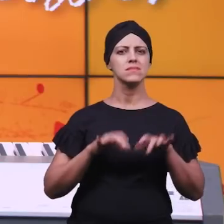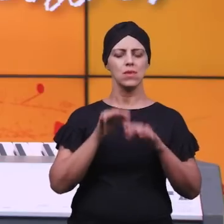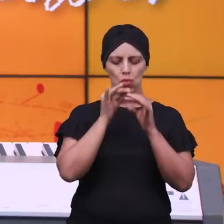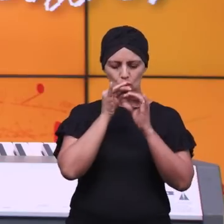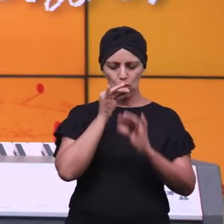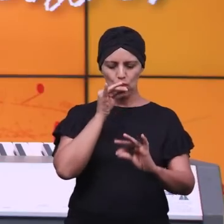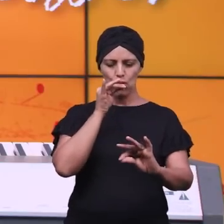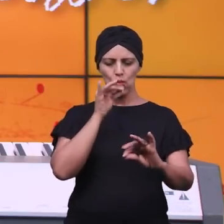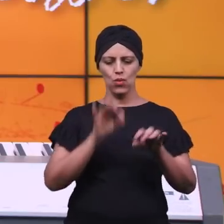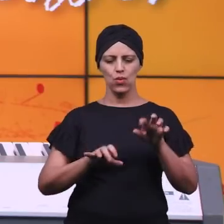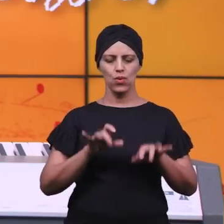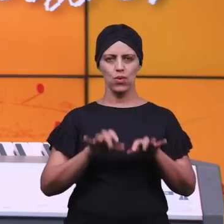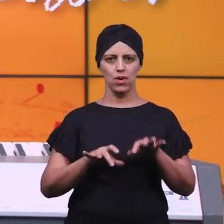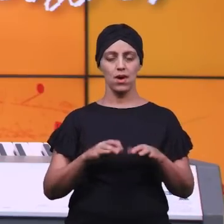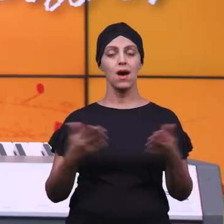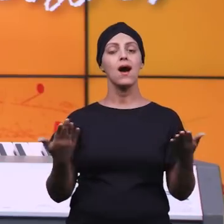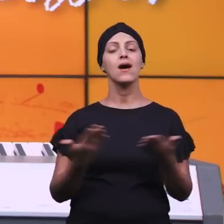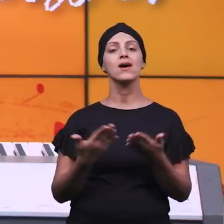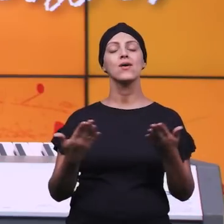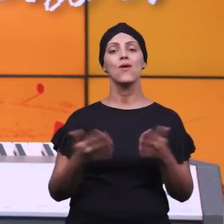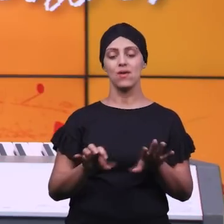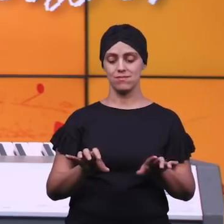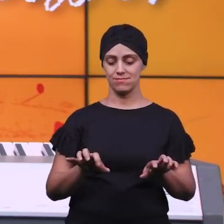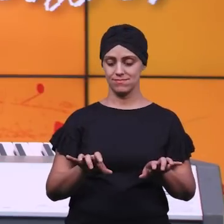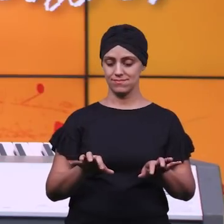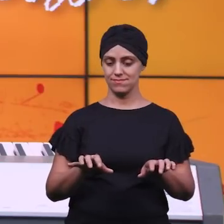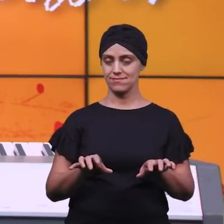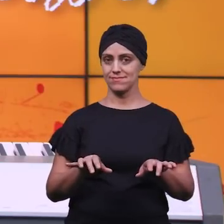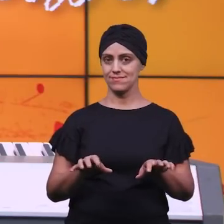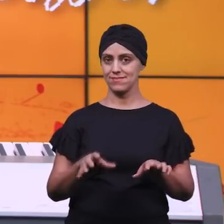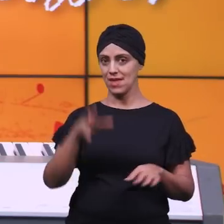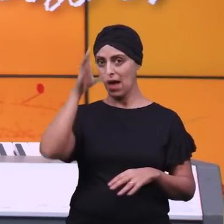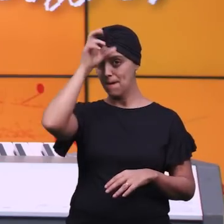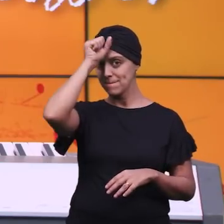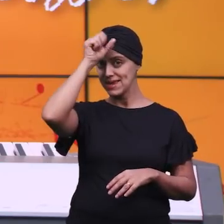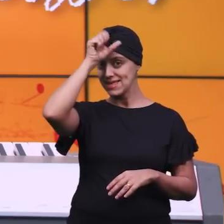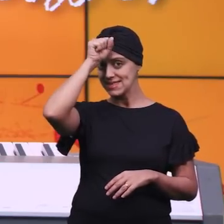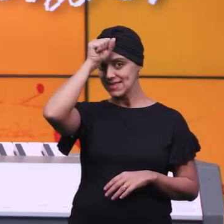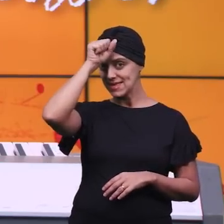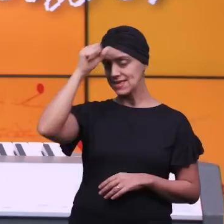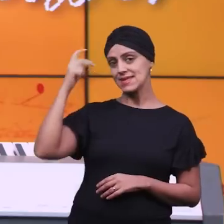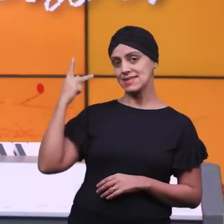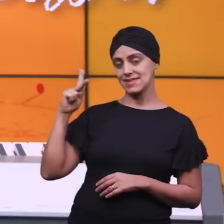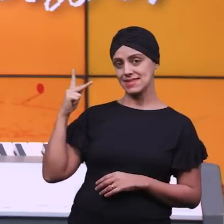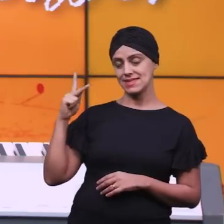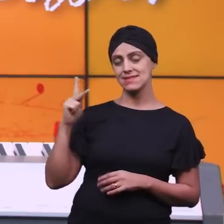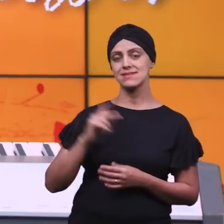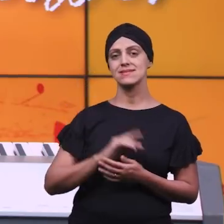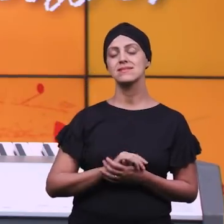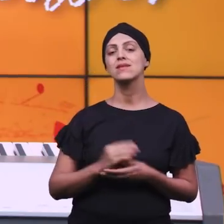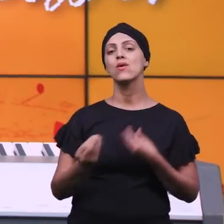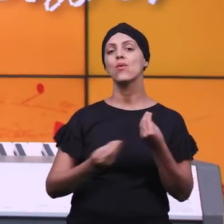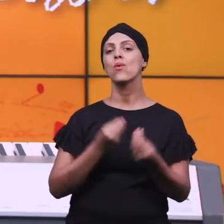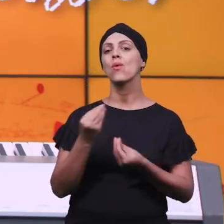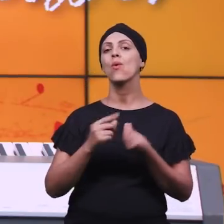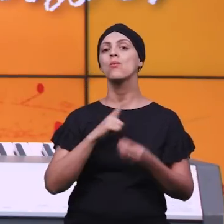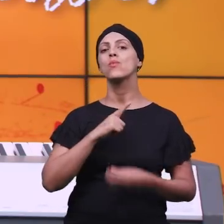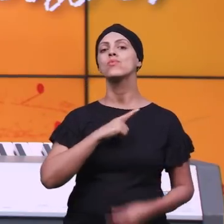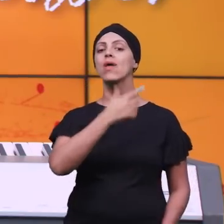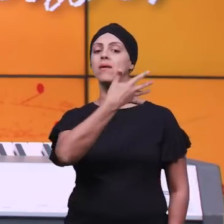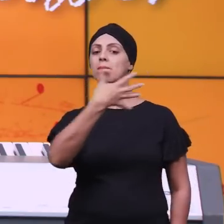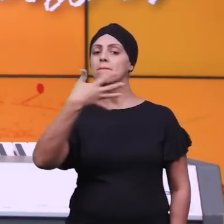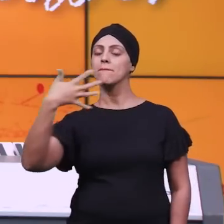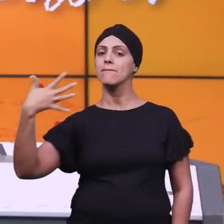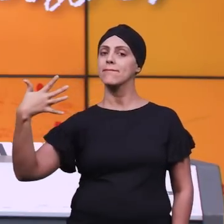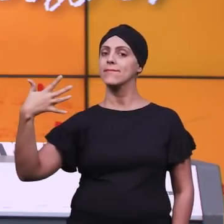escaleta. E agora no teclado, nós vamos aprender desta forma, que é como está na